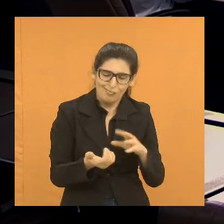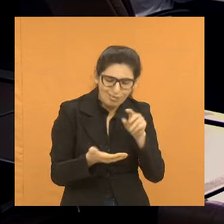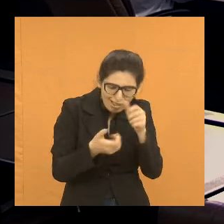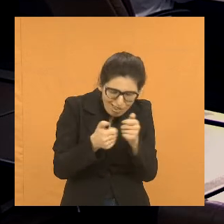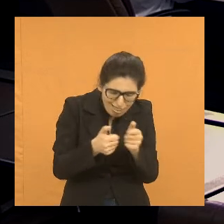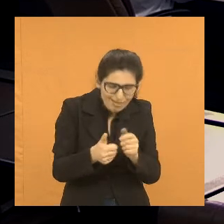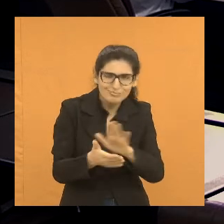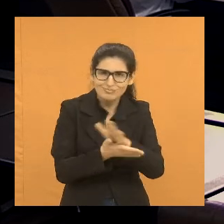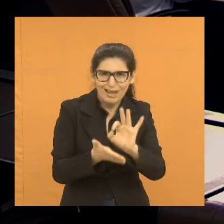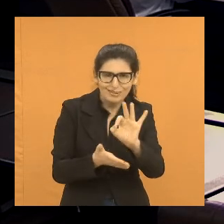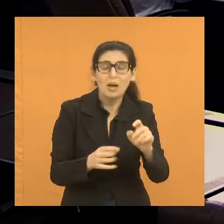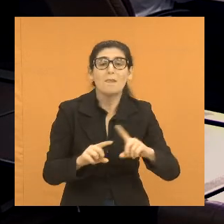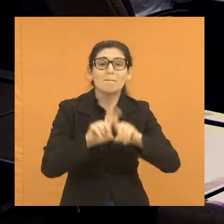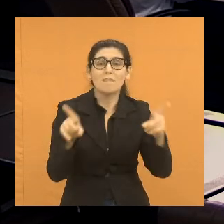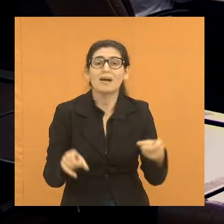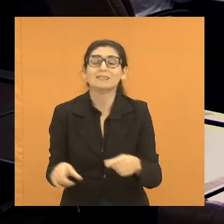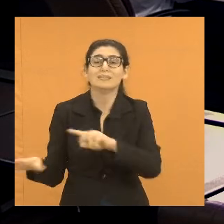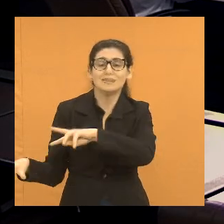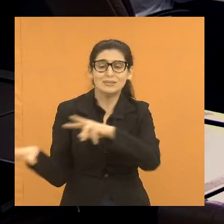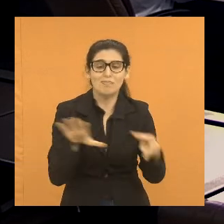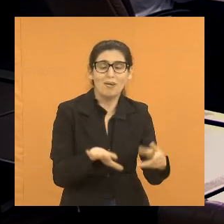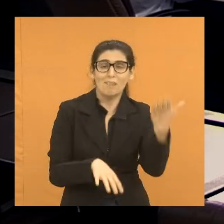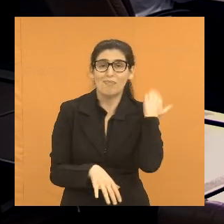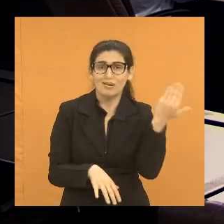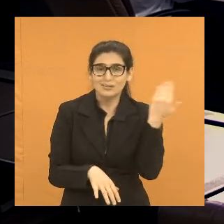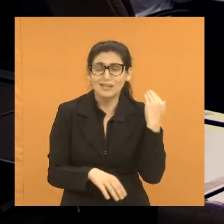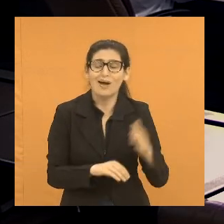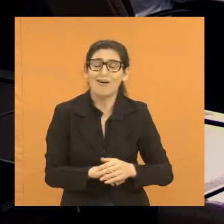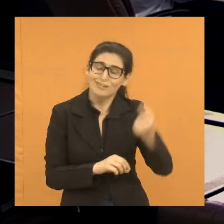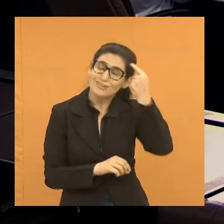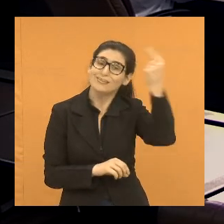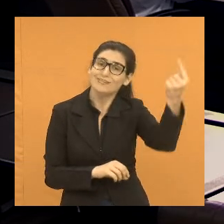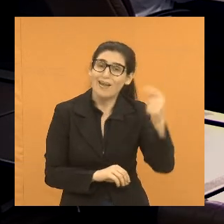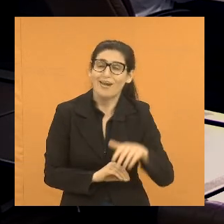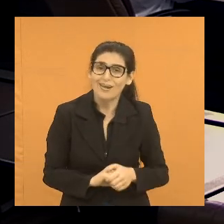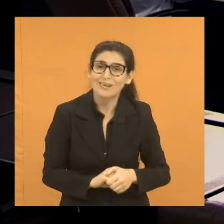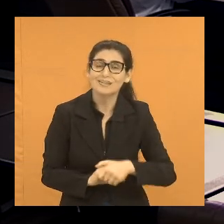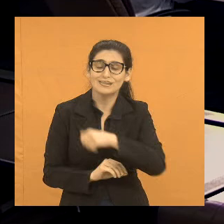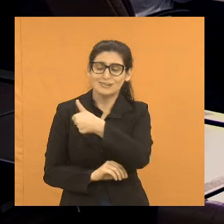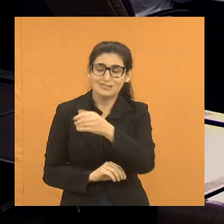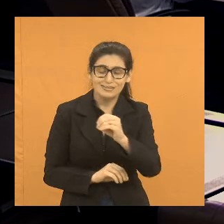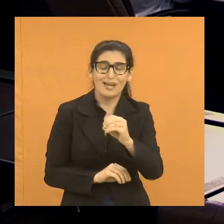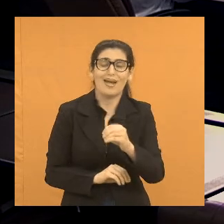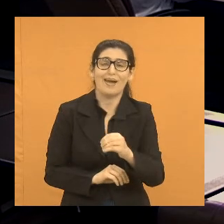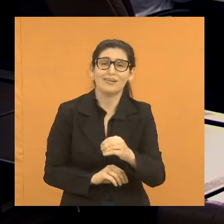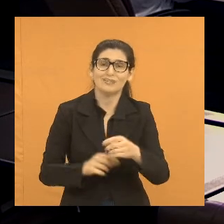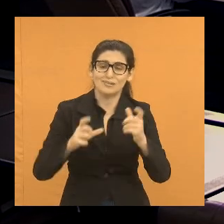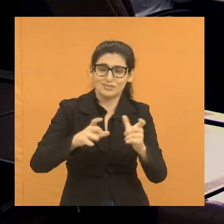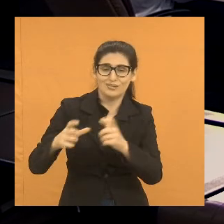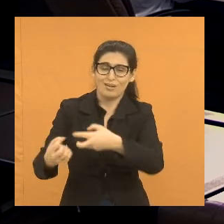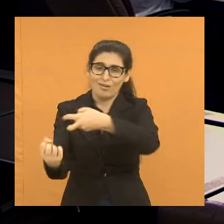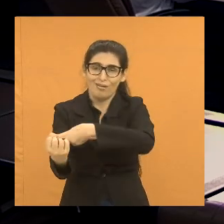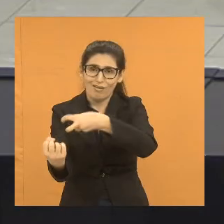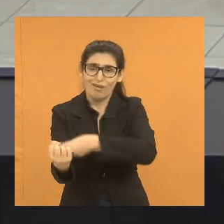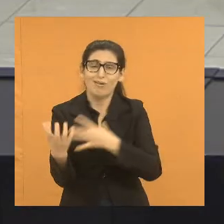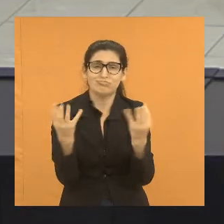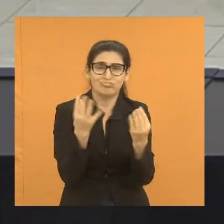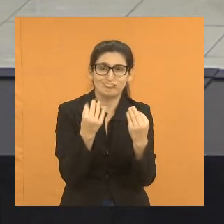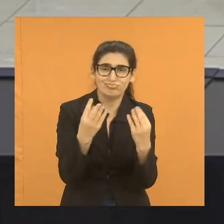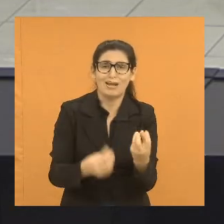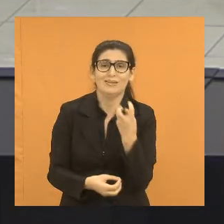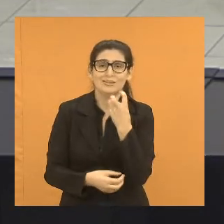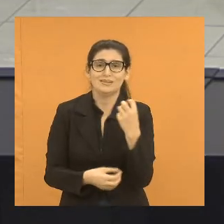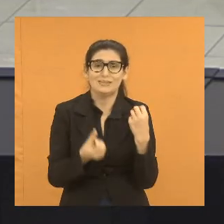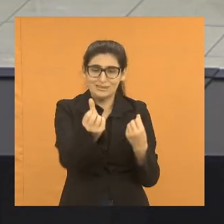o final de semana passado, só para você ter uma ideia, eu tinha os 10 leitos da UTI lotado, os 6 respiradores